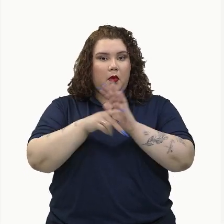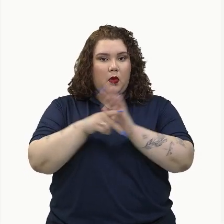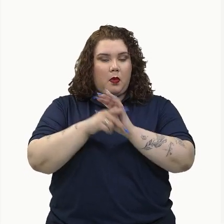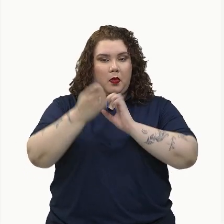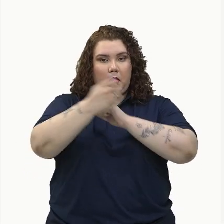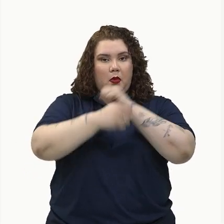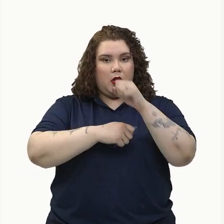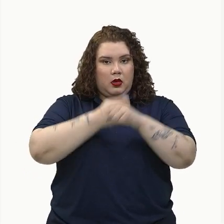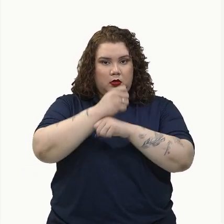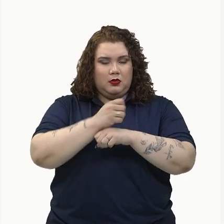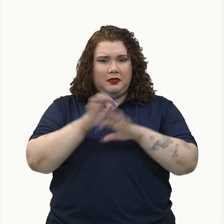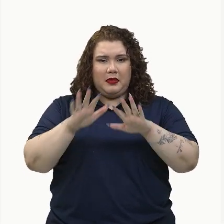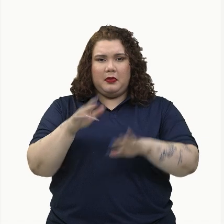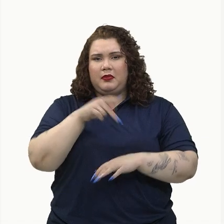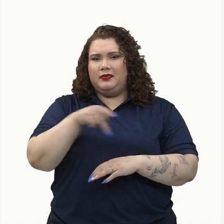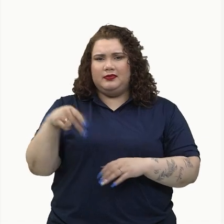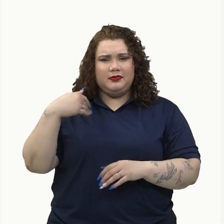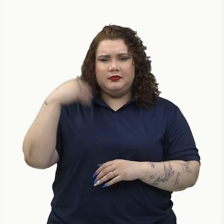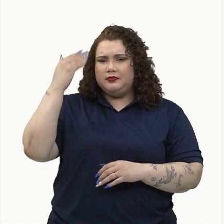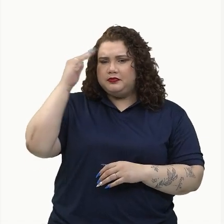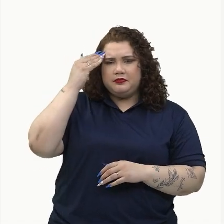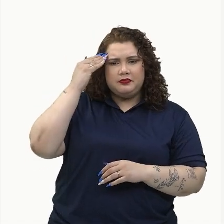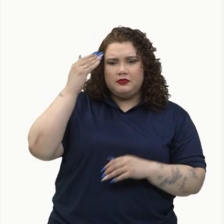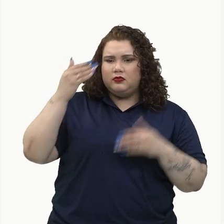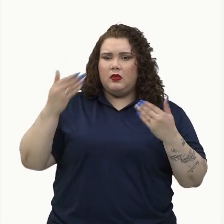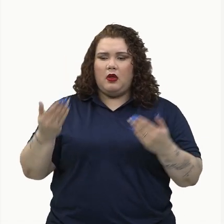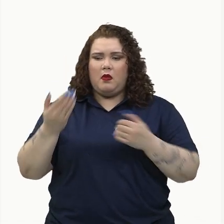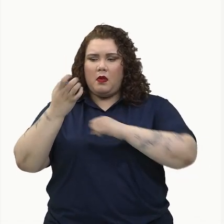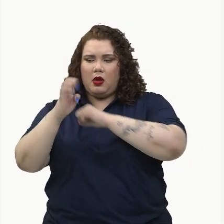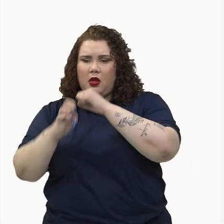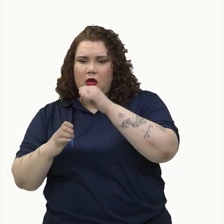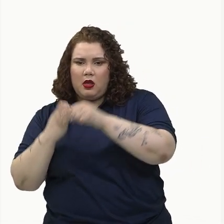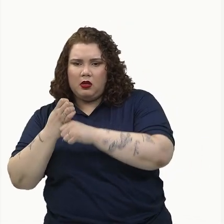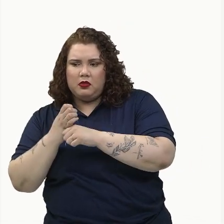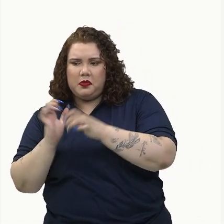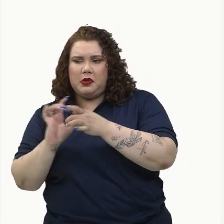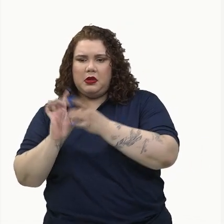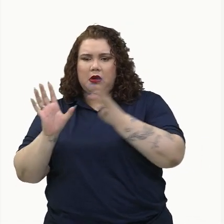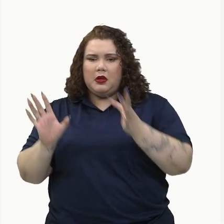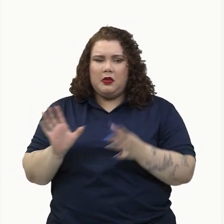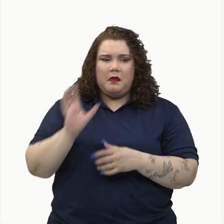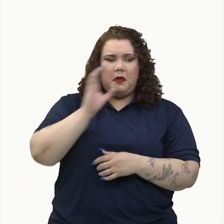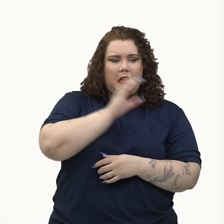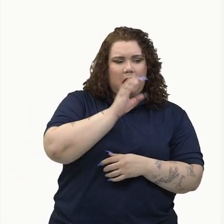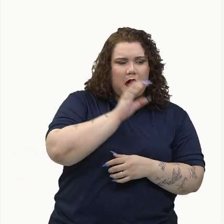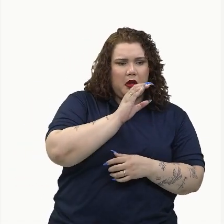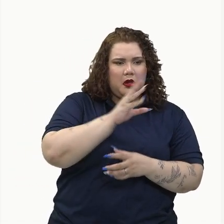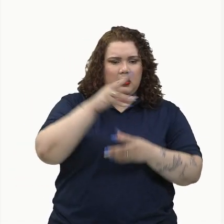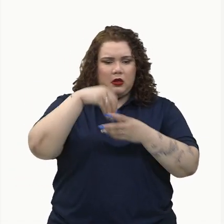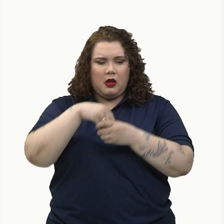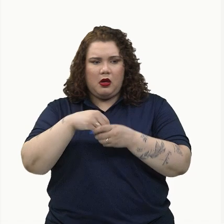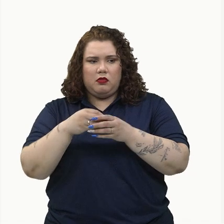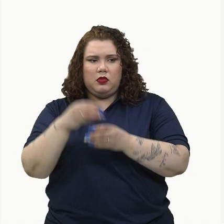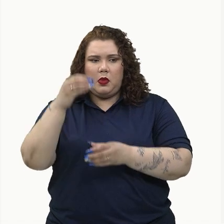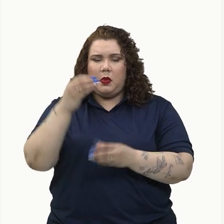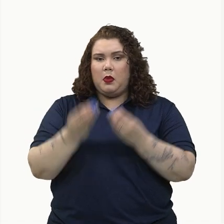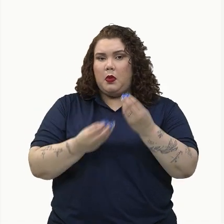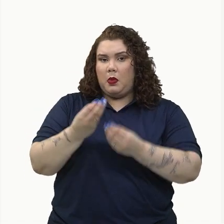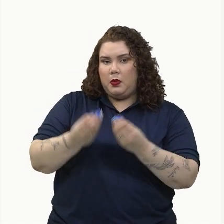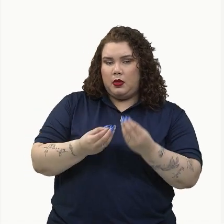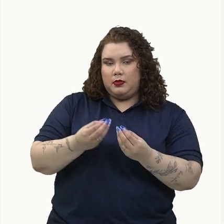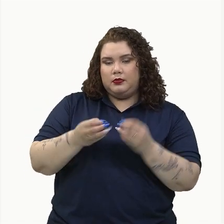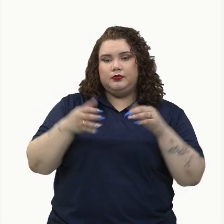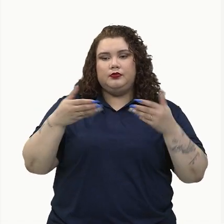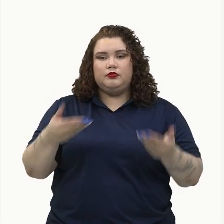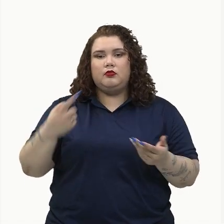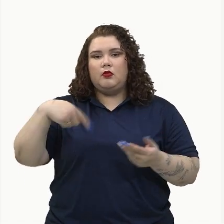professora, eu não estou entendendo aí, elétrons livres são acelerados no interior dos condutores, como é que é isso? Aí você